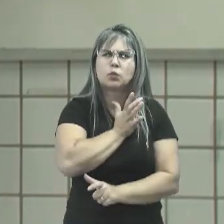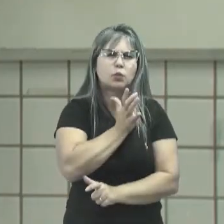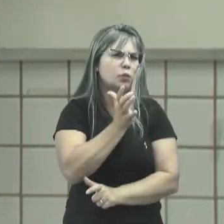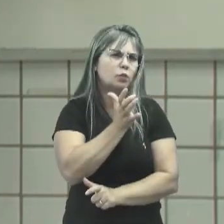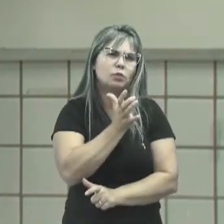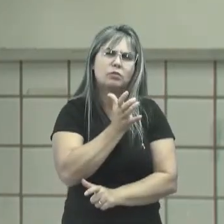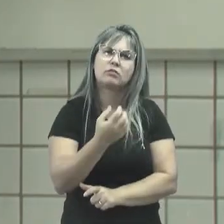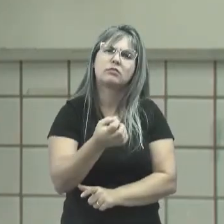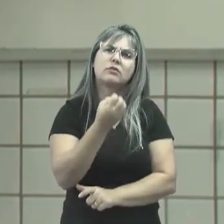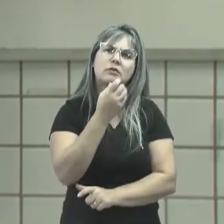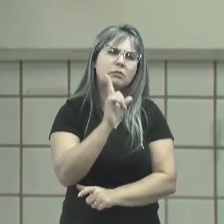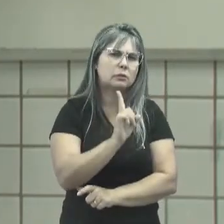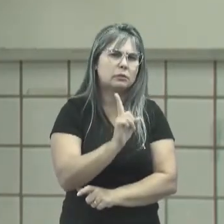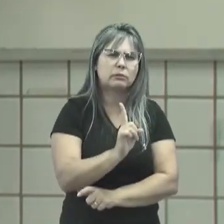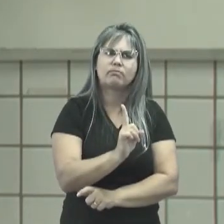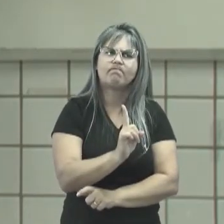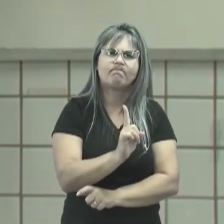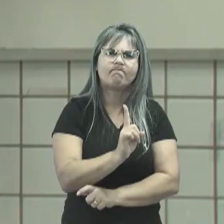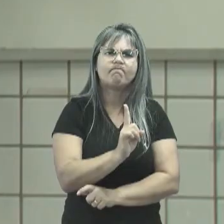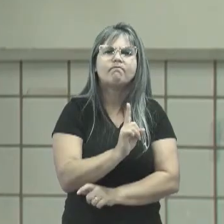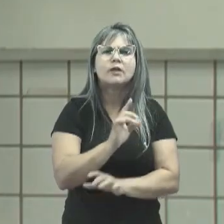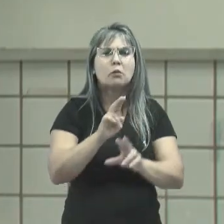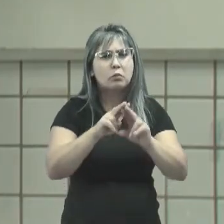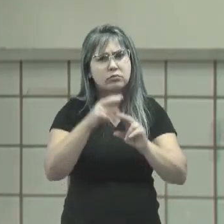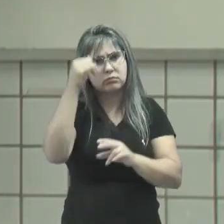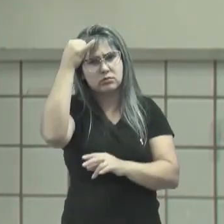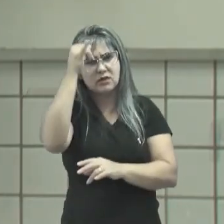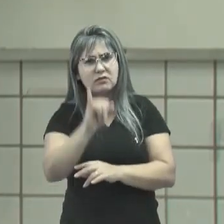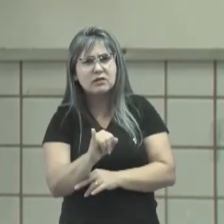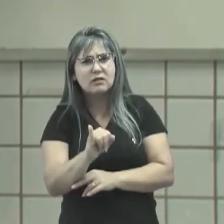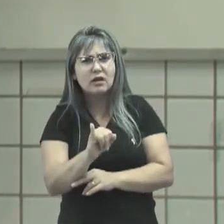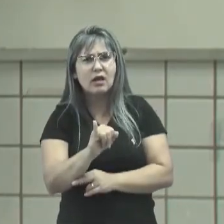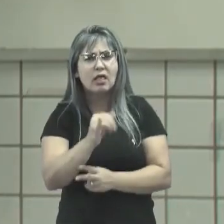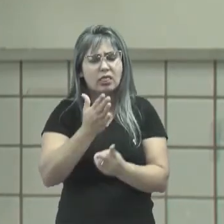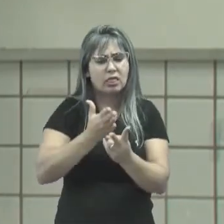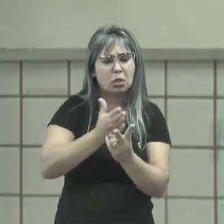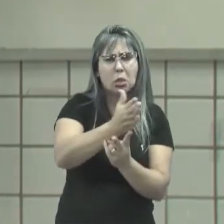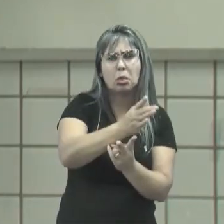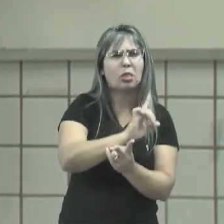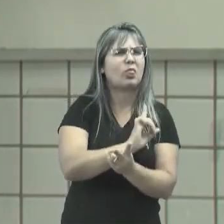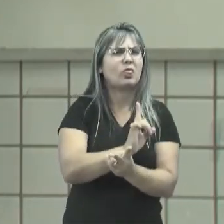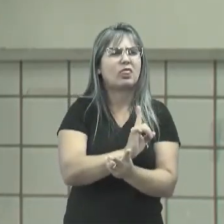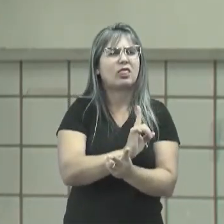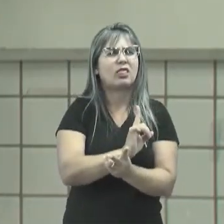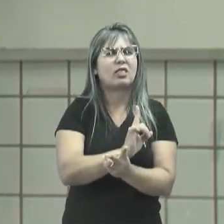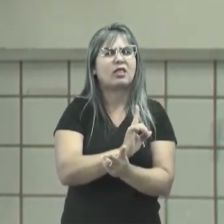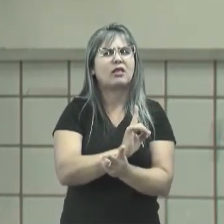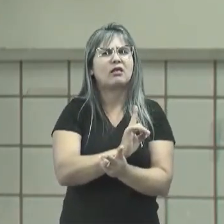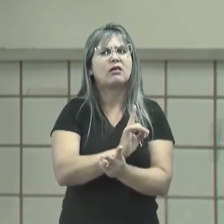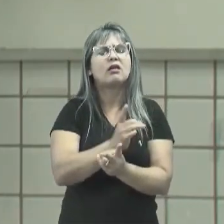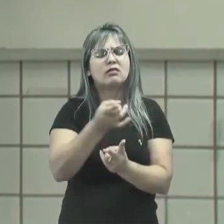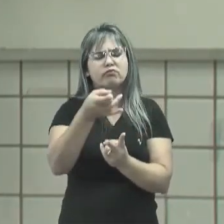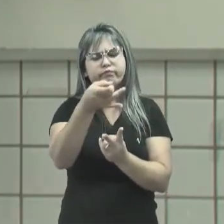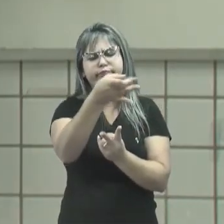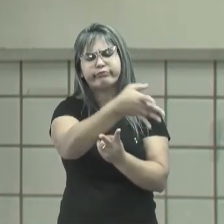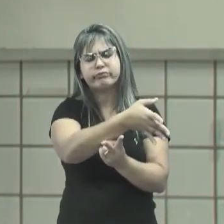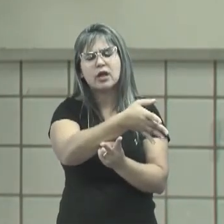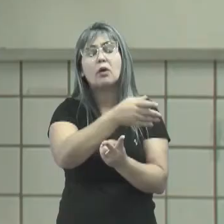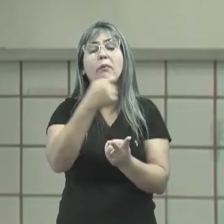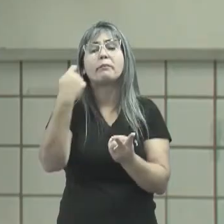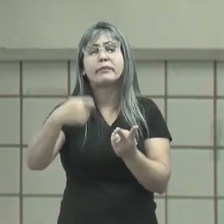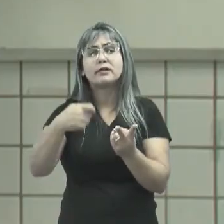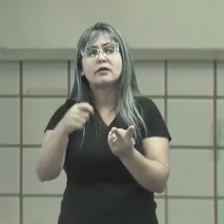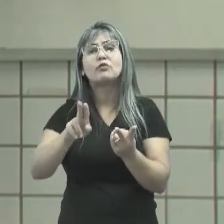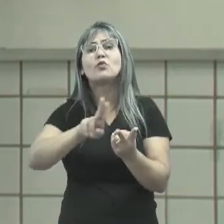não é bom, viu? Então, por quê? Porque você está agredindo a pessoa, o ser humano está ali do outro lado. A gente não pode usar a internet